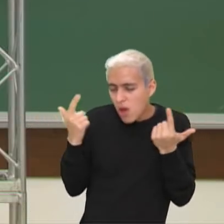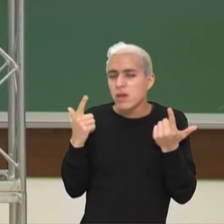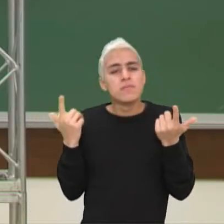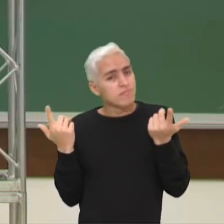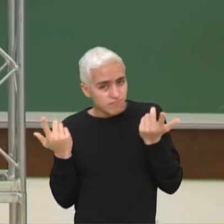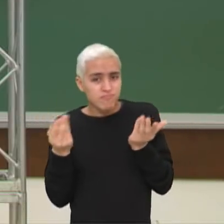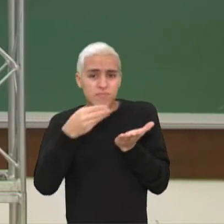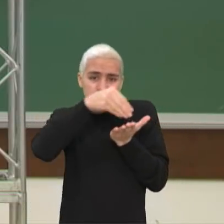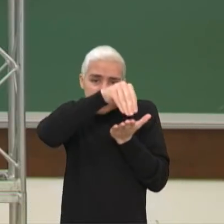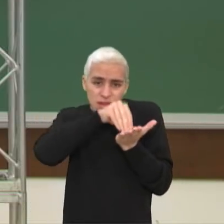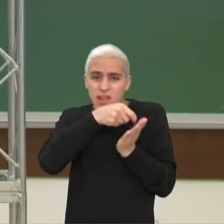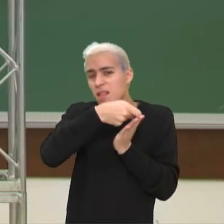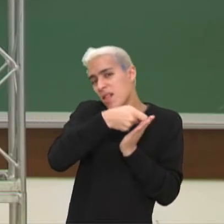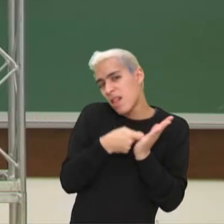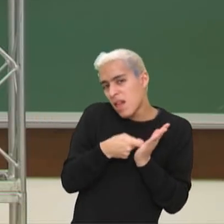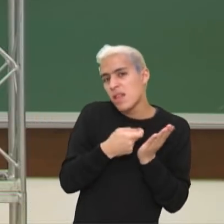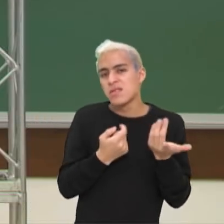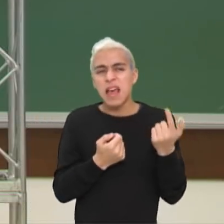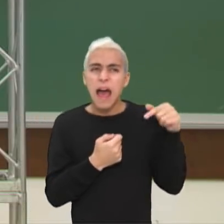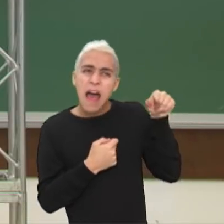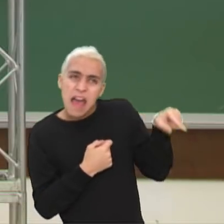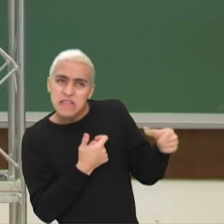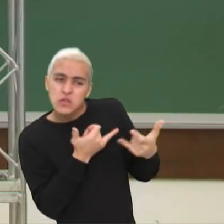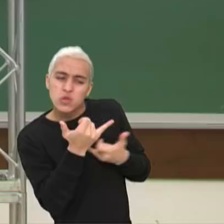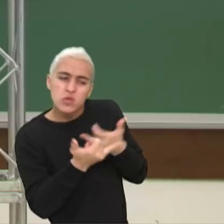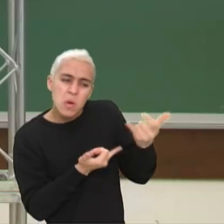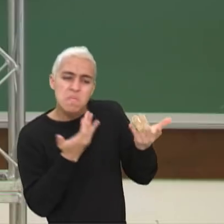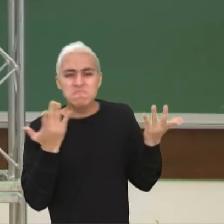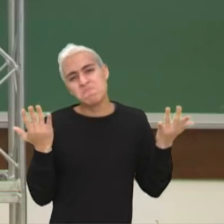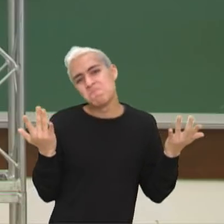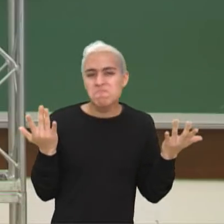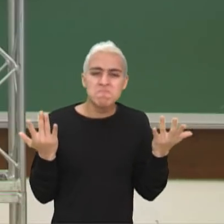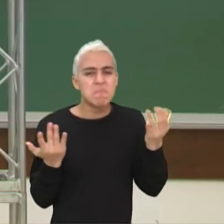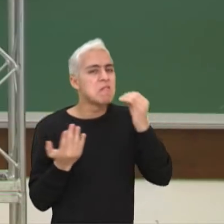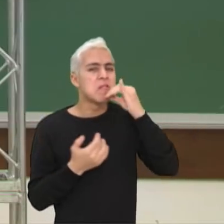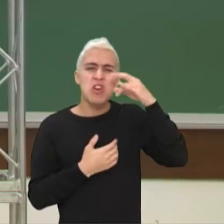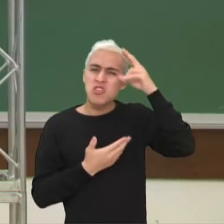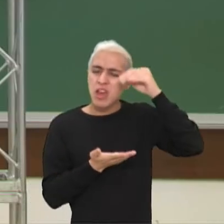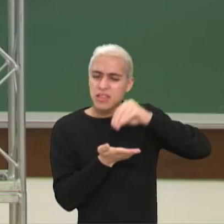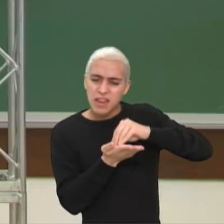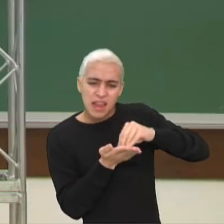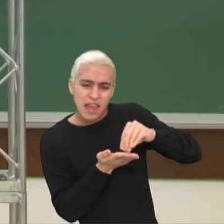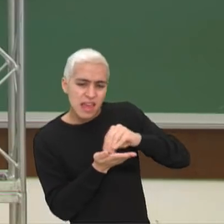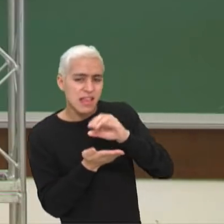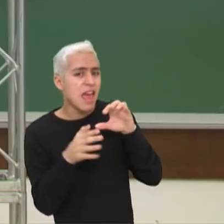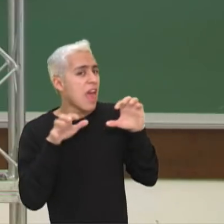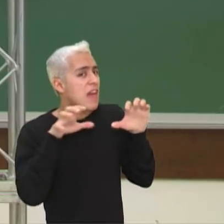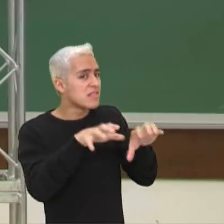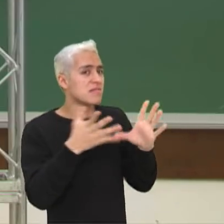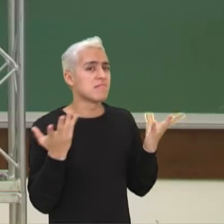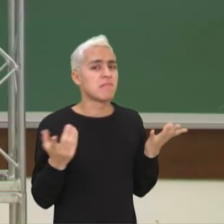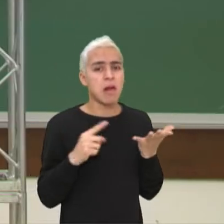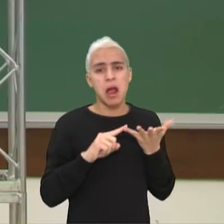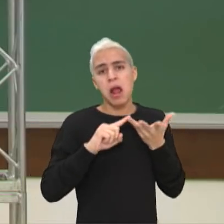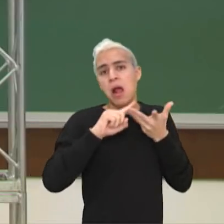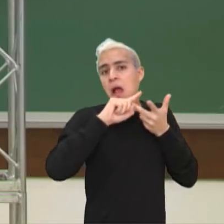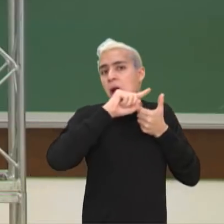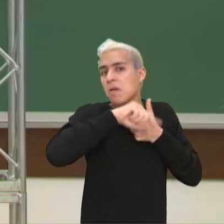no caderno, faz um relato sobre ele, esse jogo, sei lá, o xadrez é assim, assim, assado, o